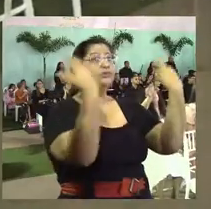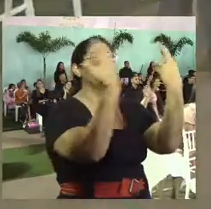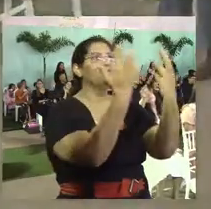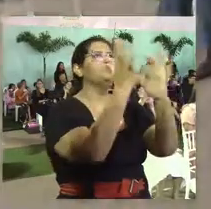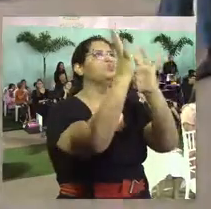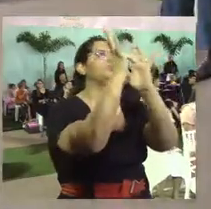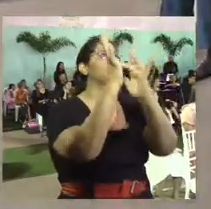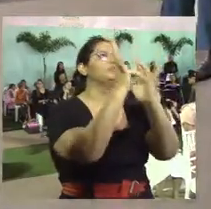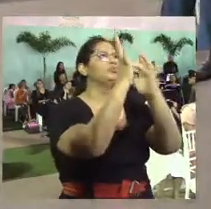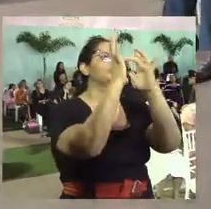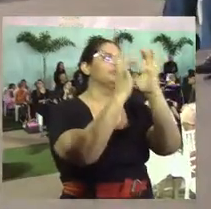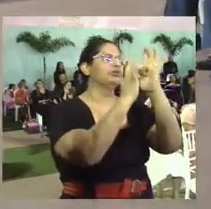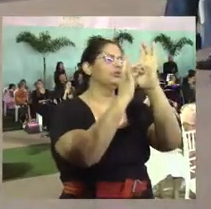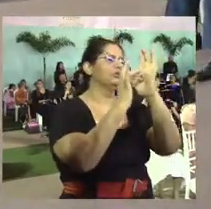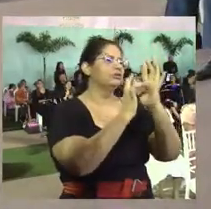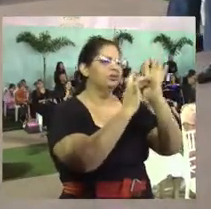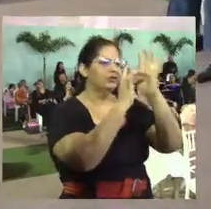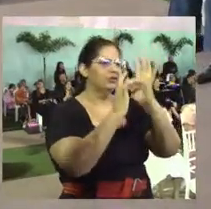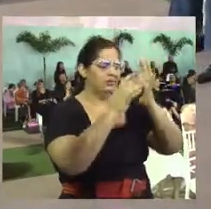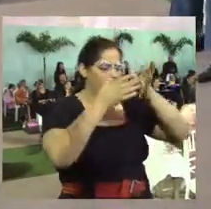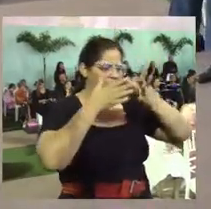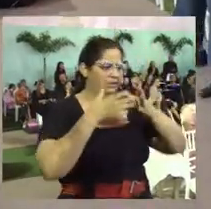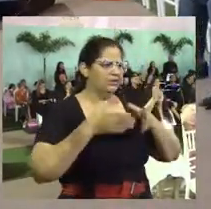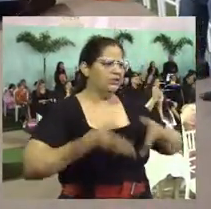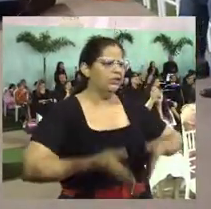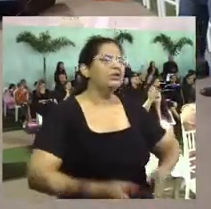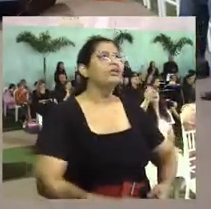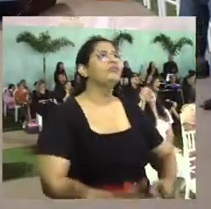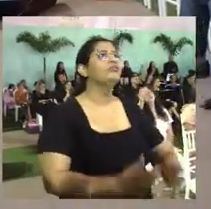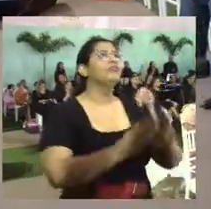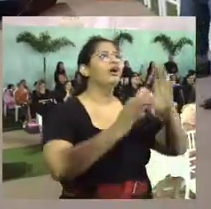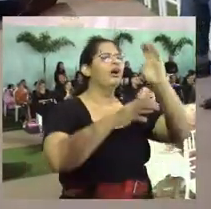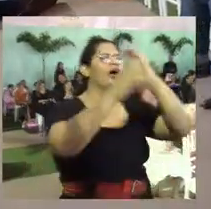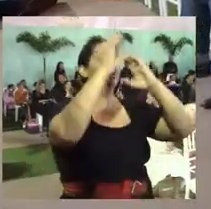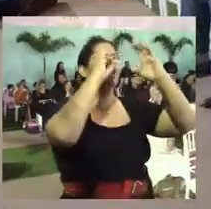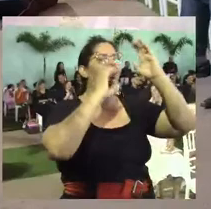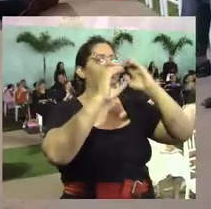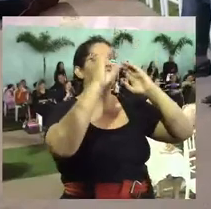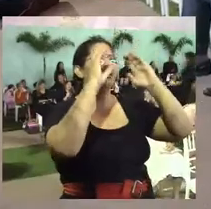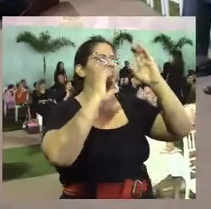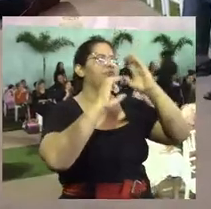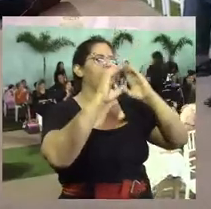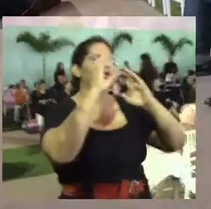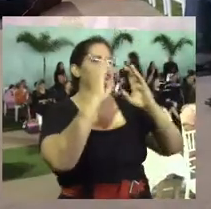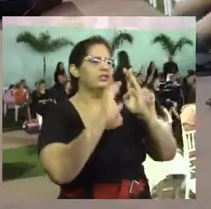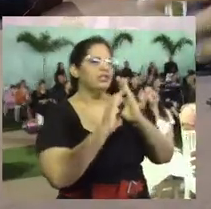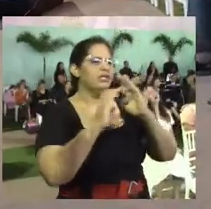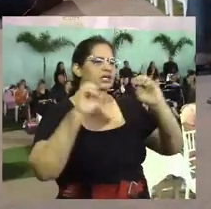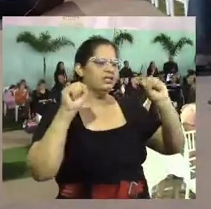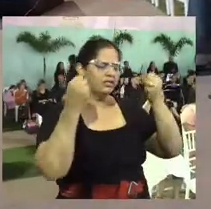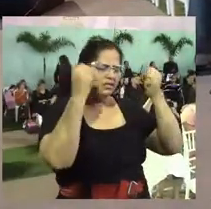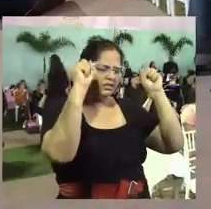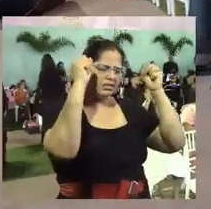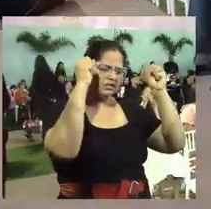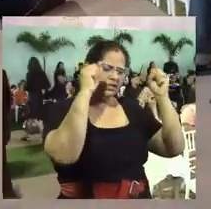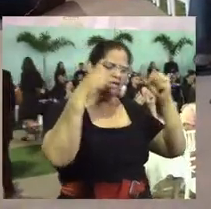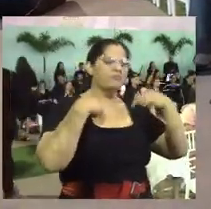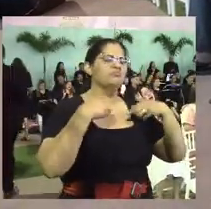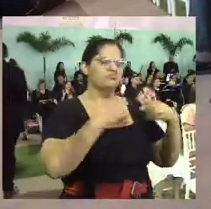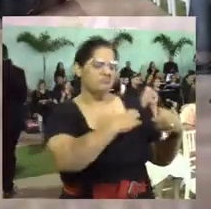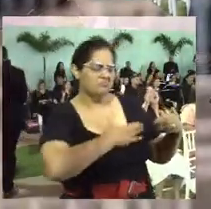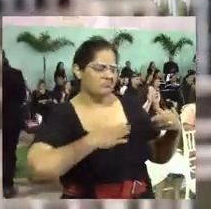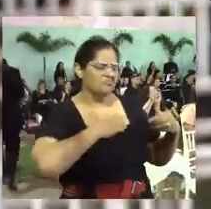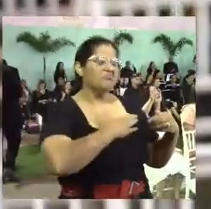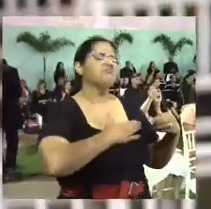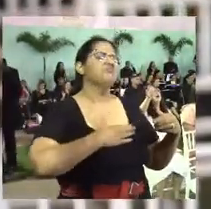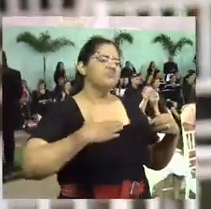Jesus meu prazer é te louvar meu prazer é